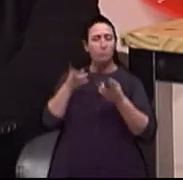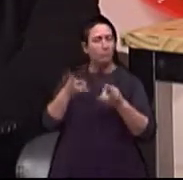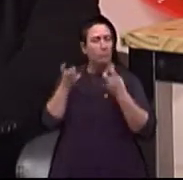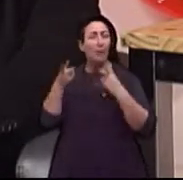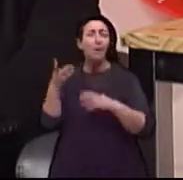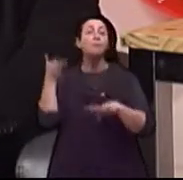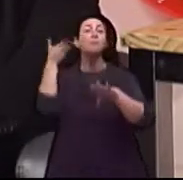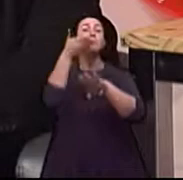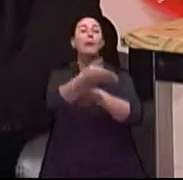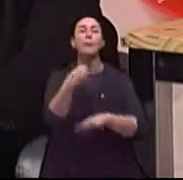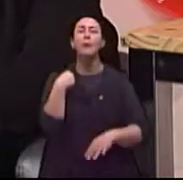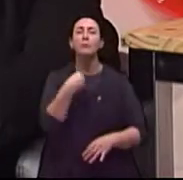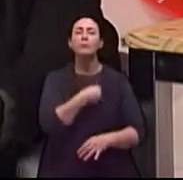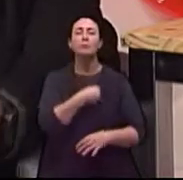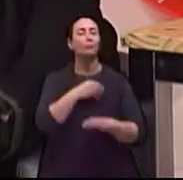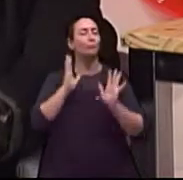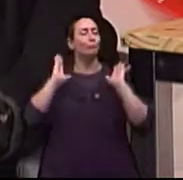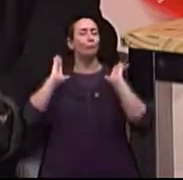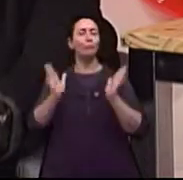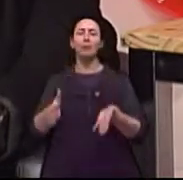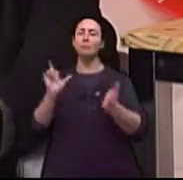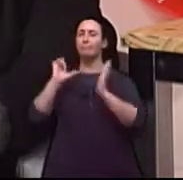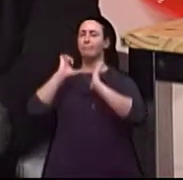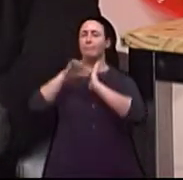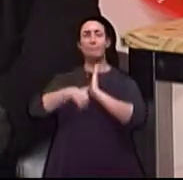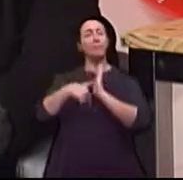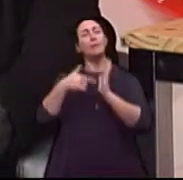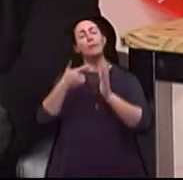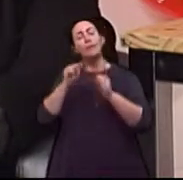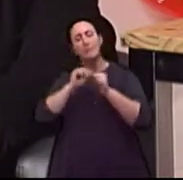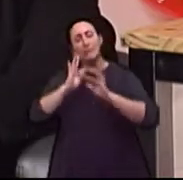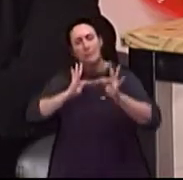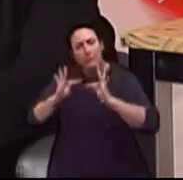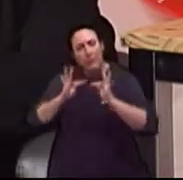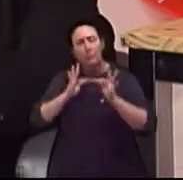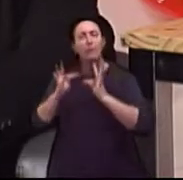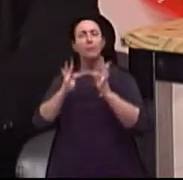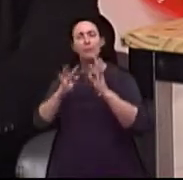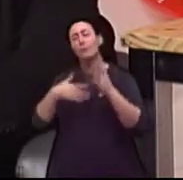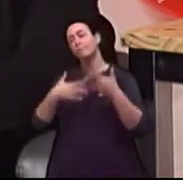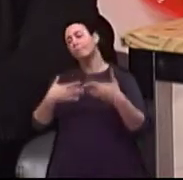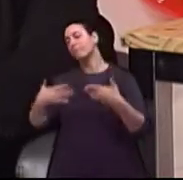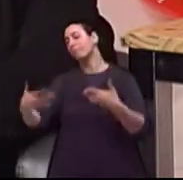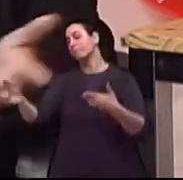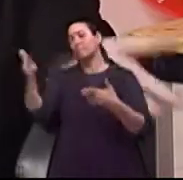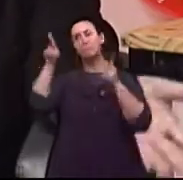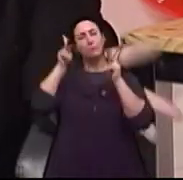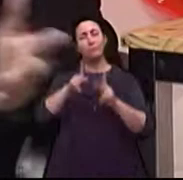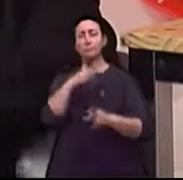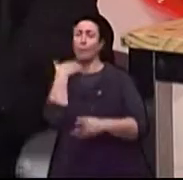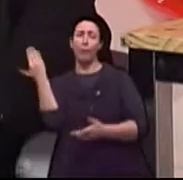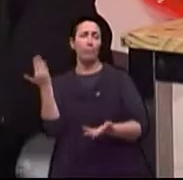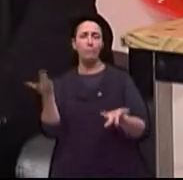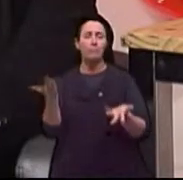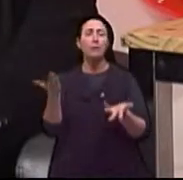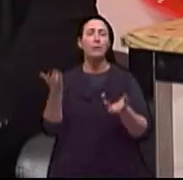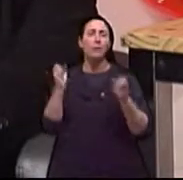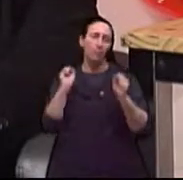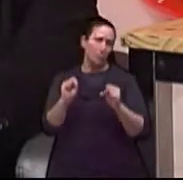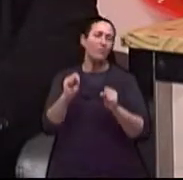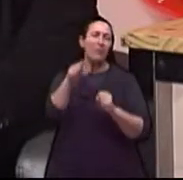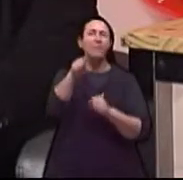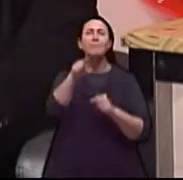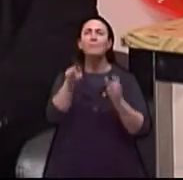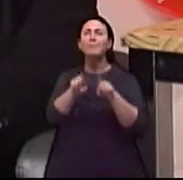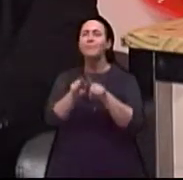procura o tratamento se prolonga até fazer o diagnóstico e às vezes as pessoas muitas vezes em óbito por isso aquele aquele